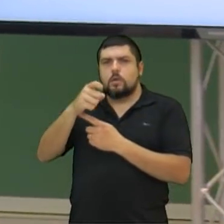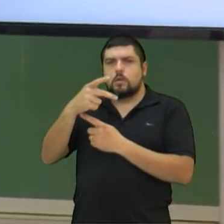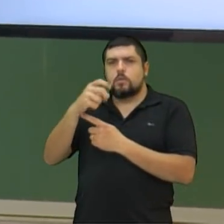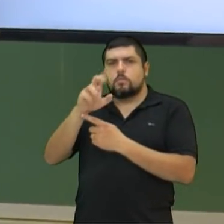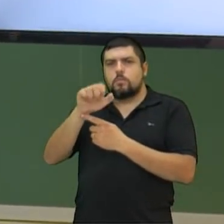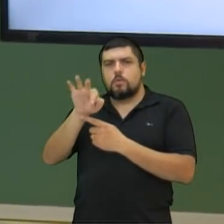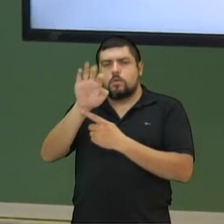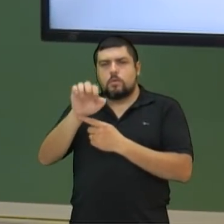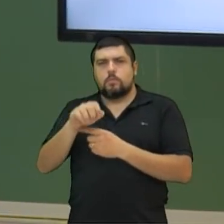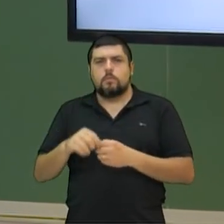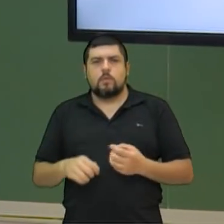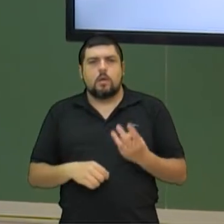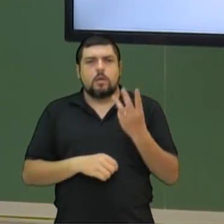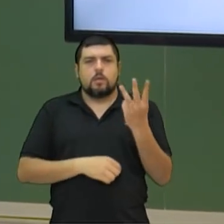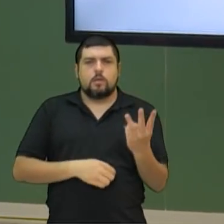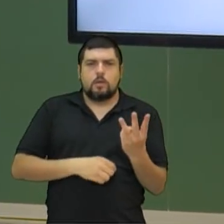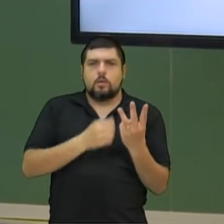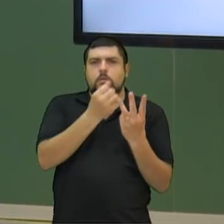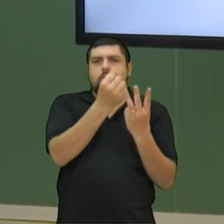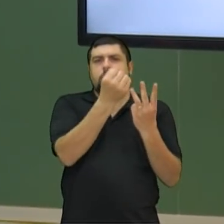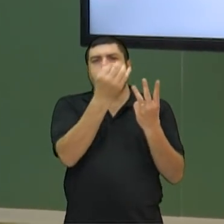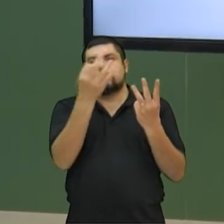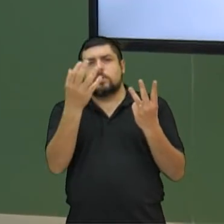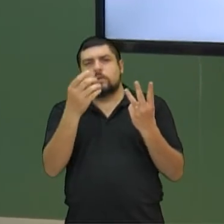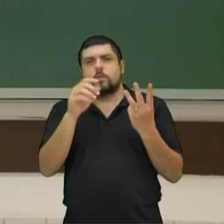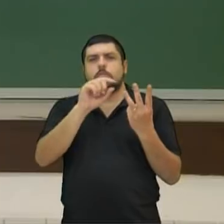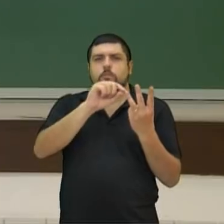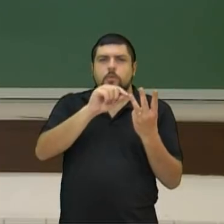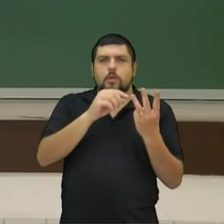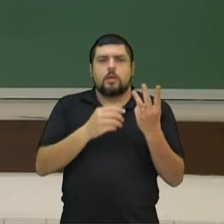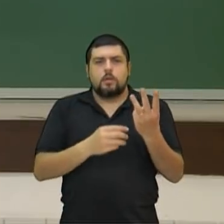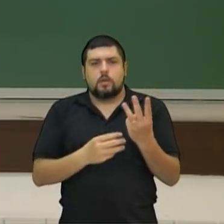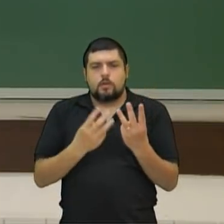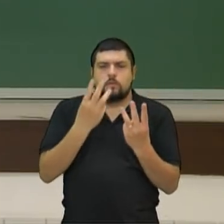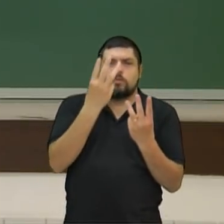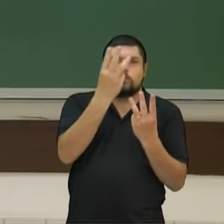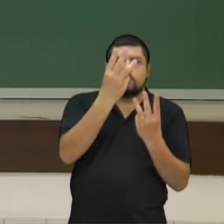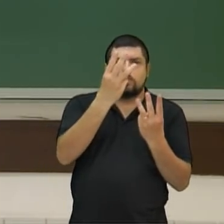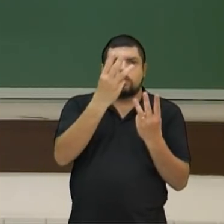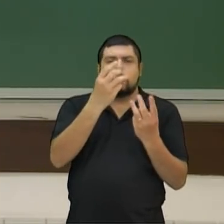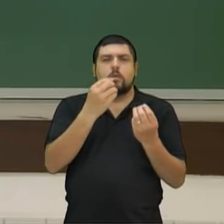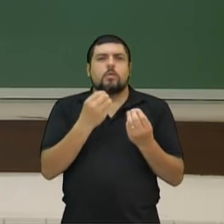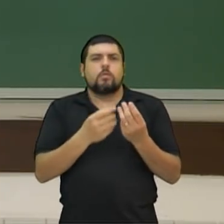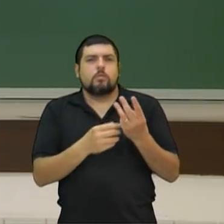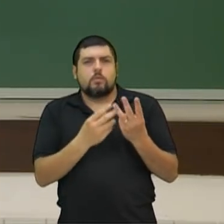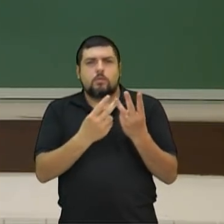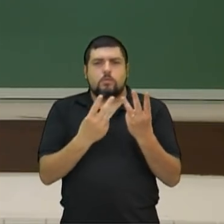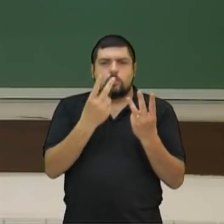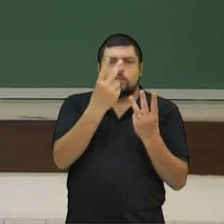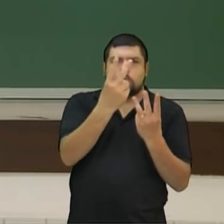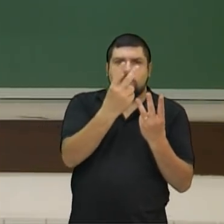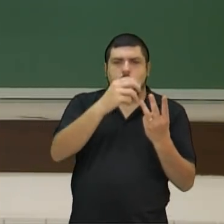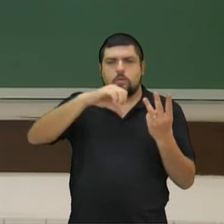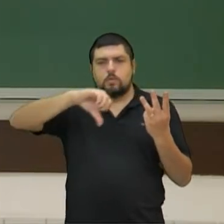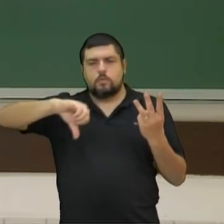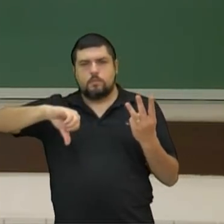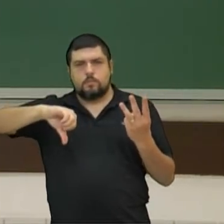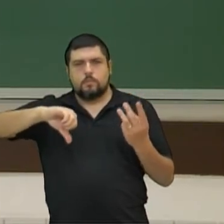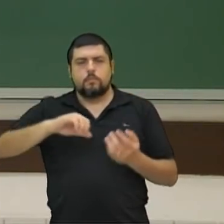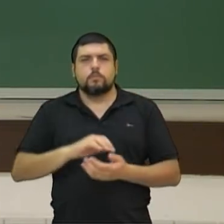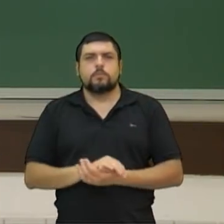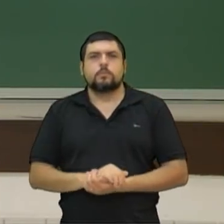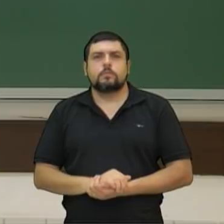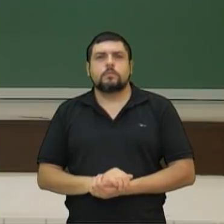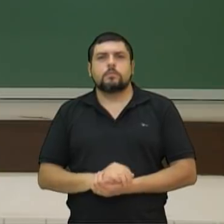quadrado. Isso é uma potência, é 9, ok? O que está aqui embaixo é a base, o que está aqui